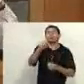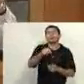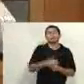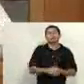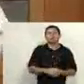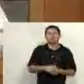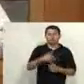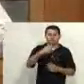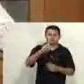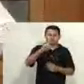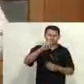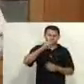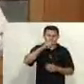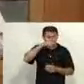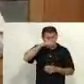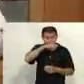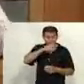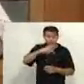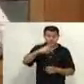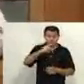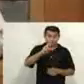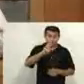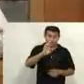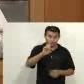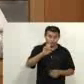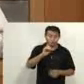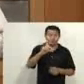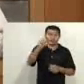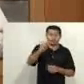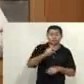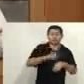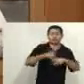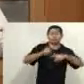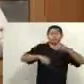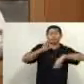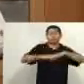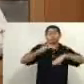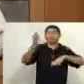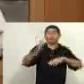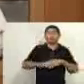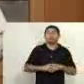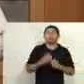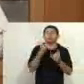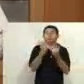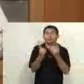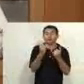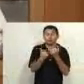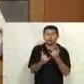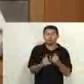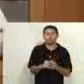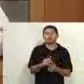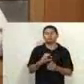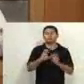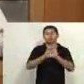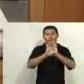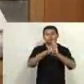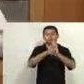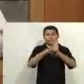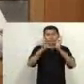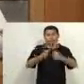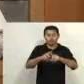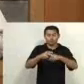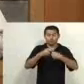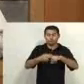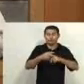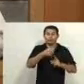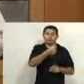um empreendedor, o que um gestor tem que fazer? Reduzir a variabilidade, fazer que seus produtos sejam cada vez mais parecidos, né? Que é o conceito justamente da ferramenta